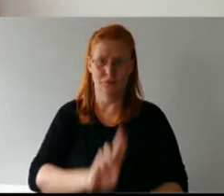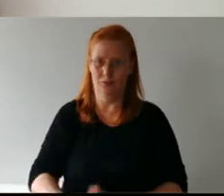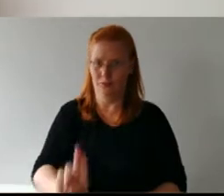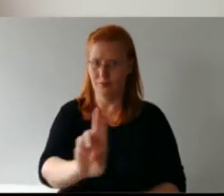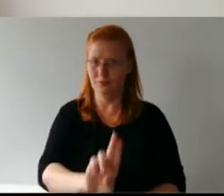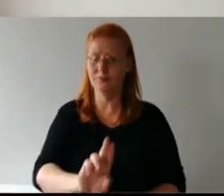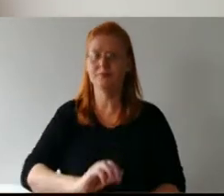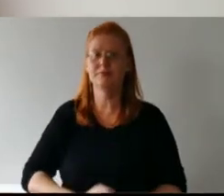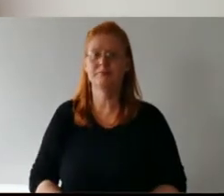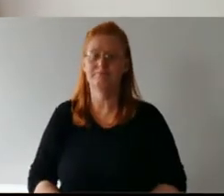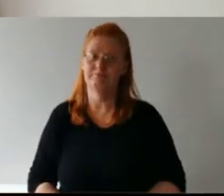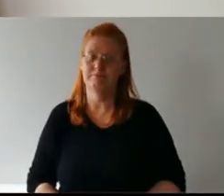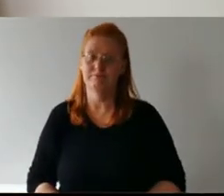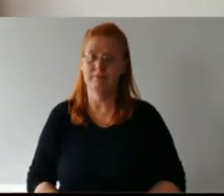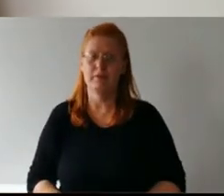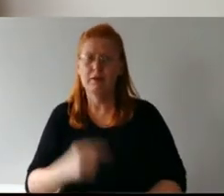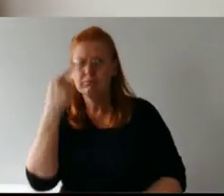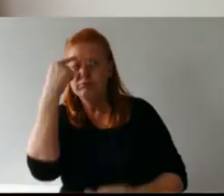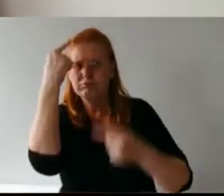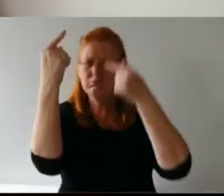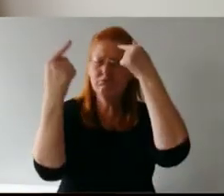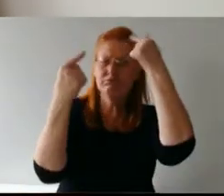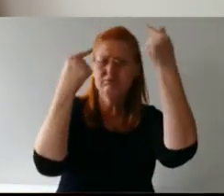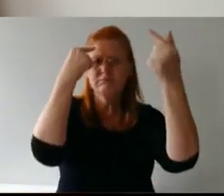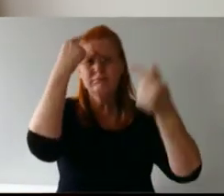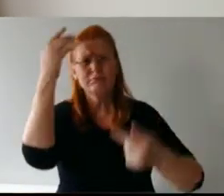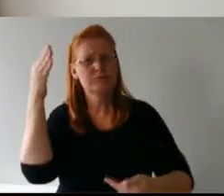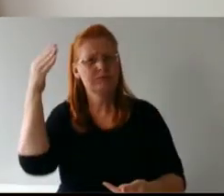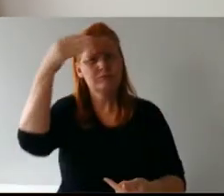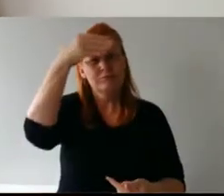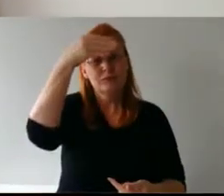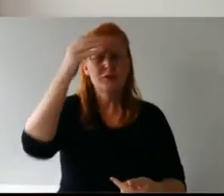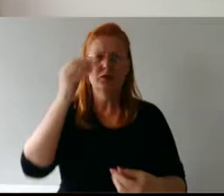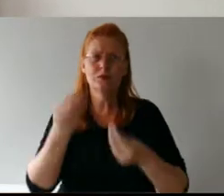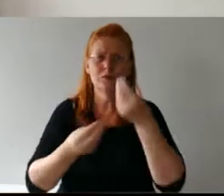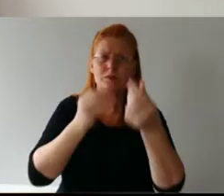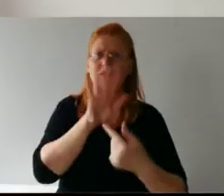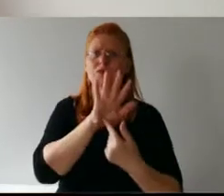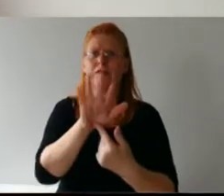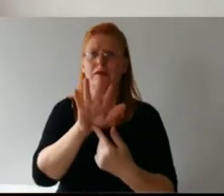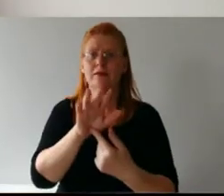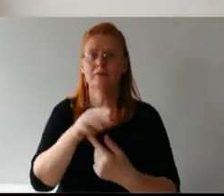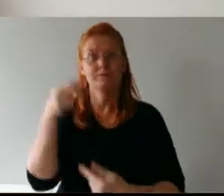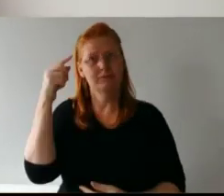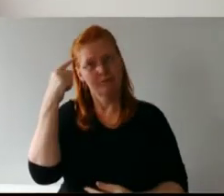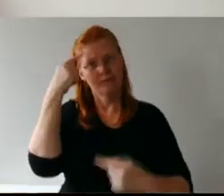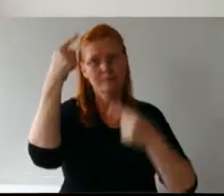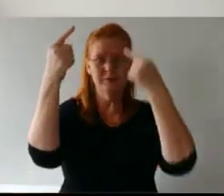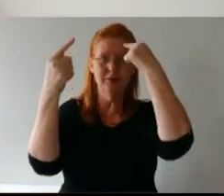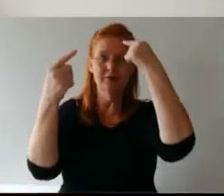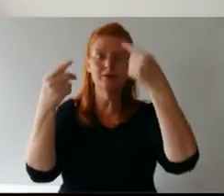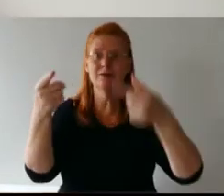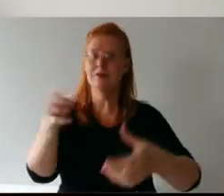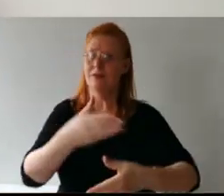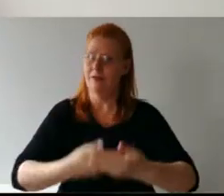Deleuze usou. Então, a ideia de pensamento que o Gilles Deleuze tinha